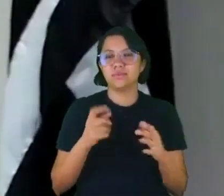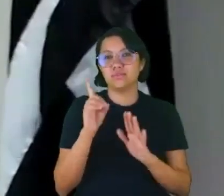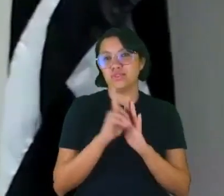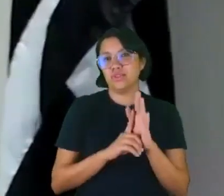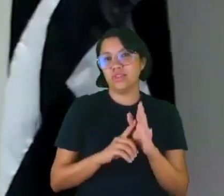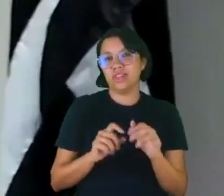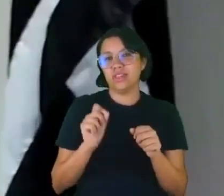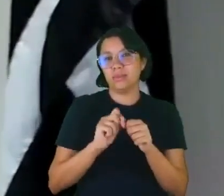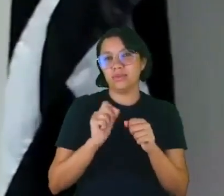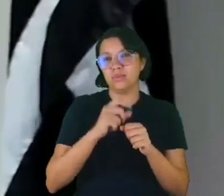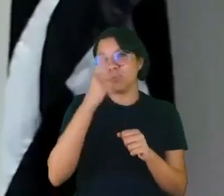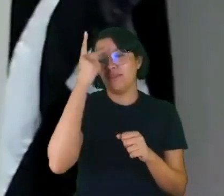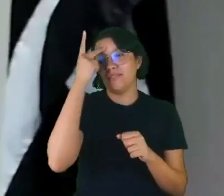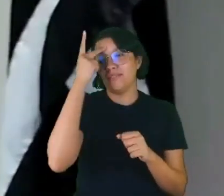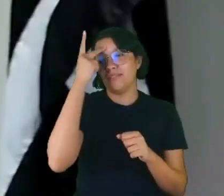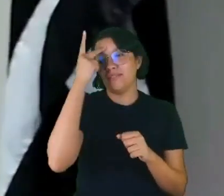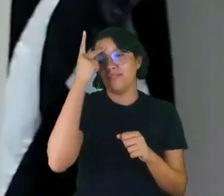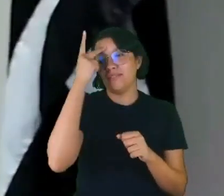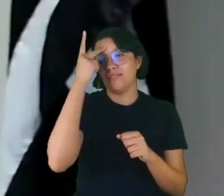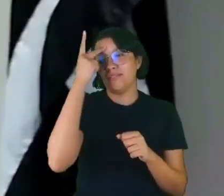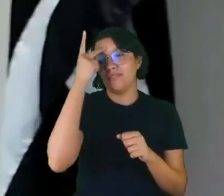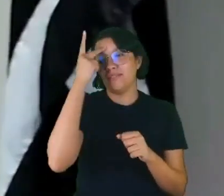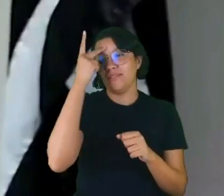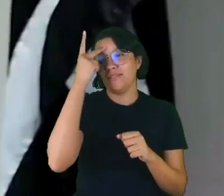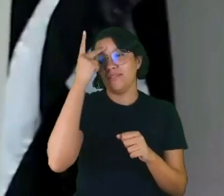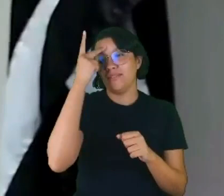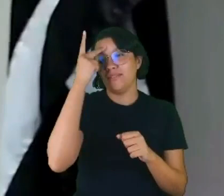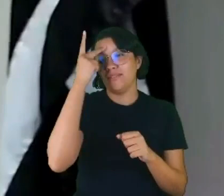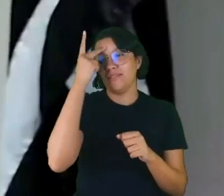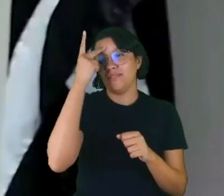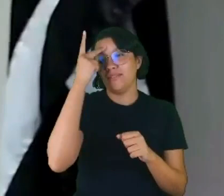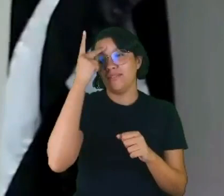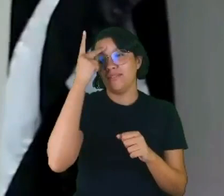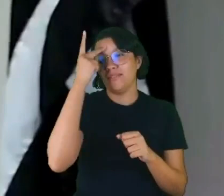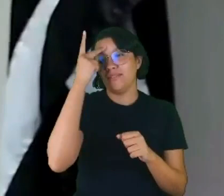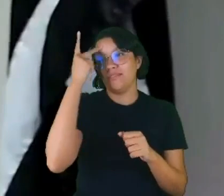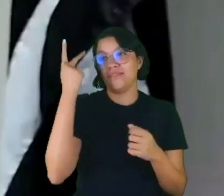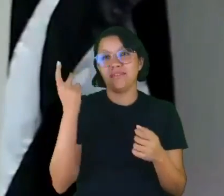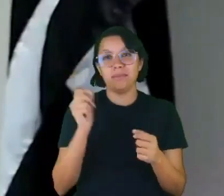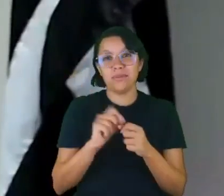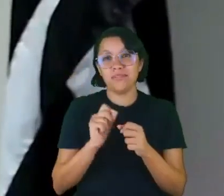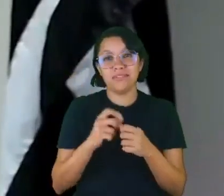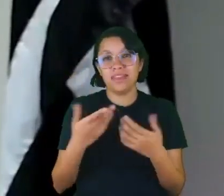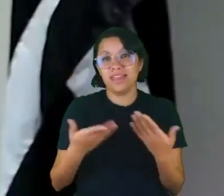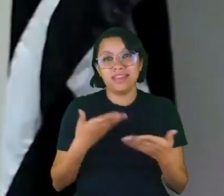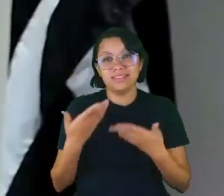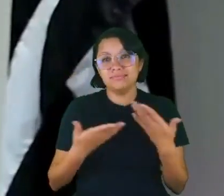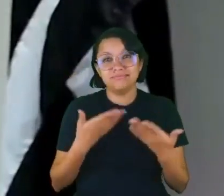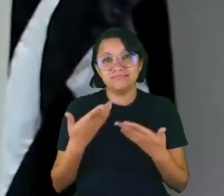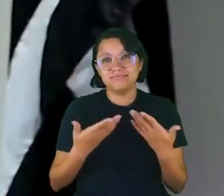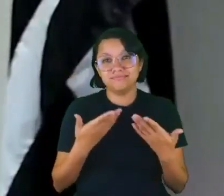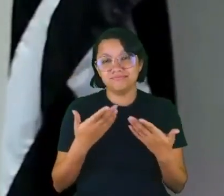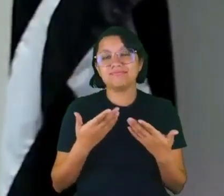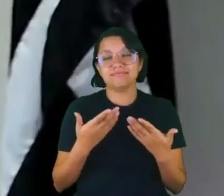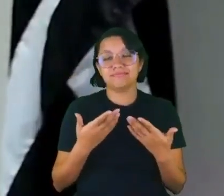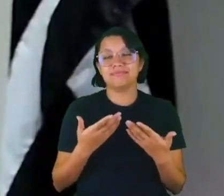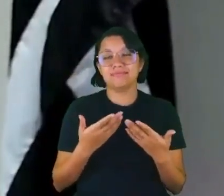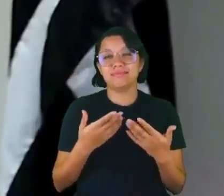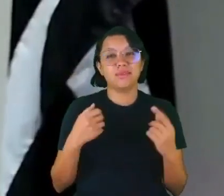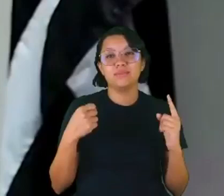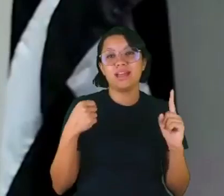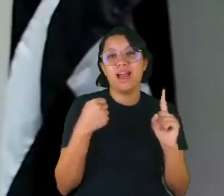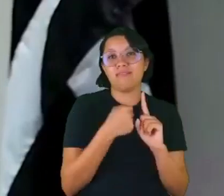pode, Henrique pode dizer, né? O ministro Paulo Dias de Moura Ribeiro aponta para a plateia. É coisa do Rio de Janeiro. Ele foi de lá mesmo,